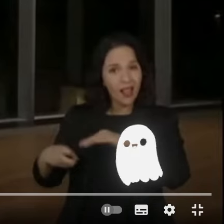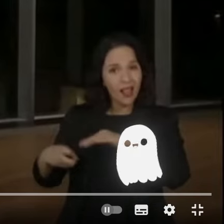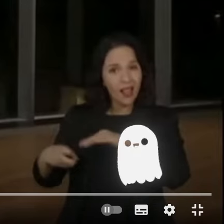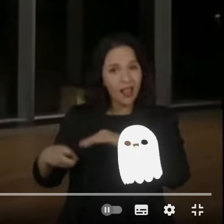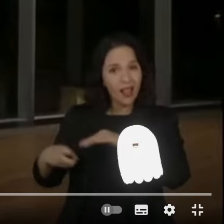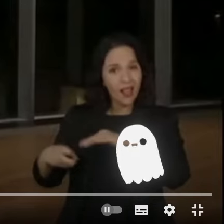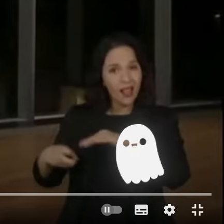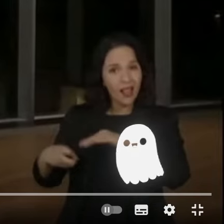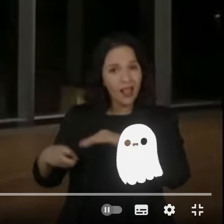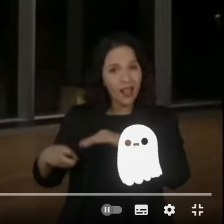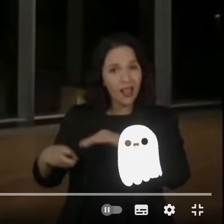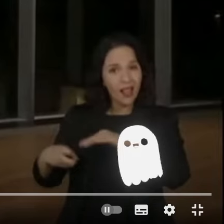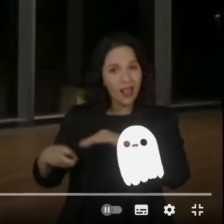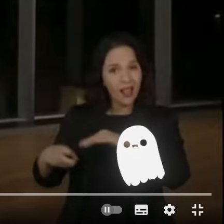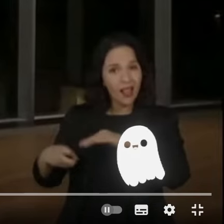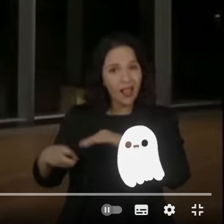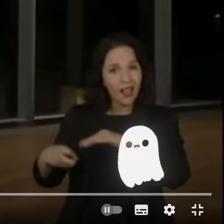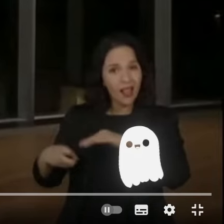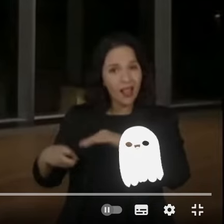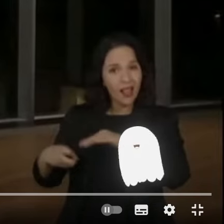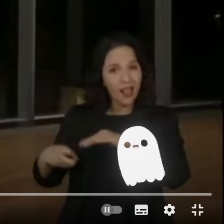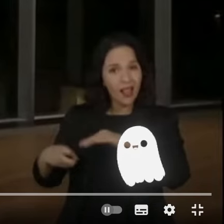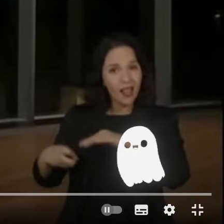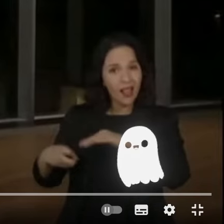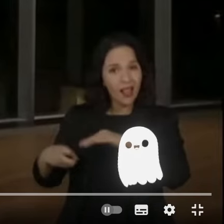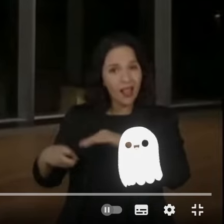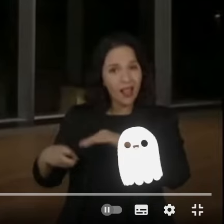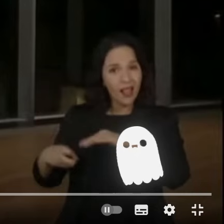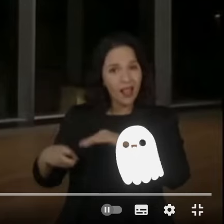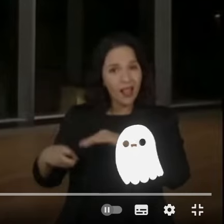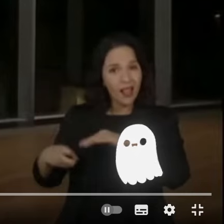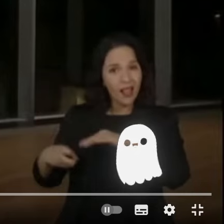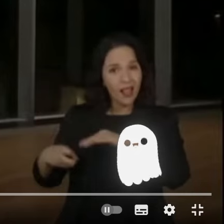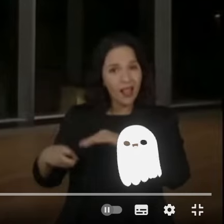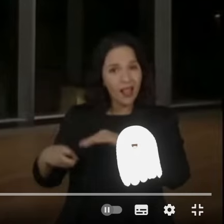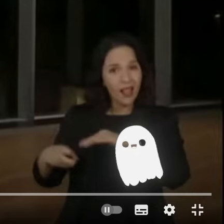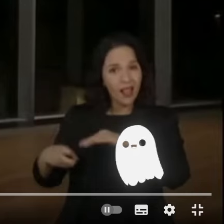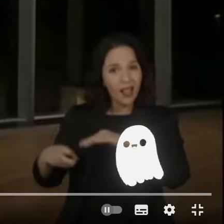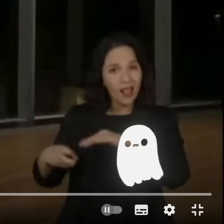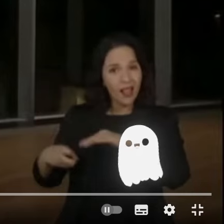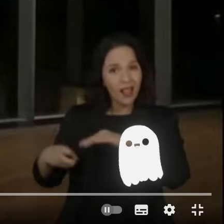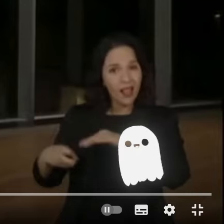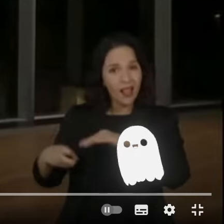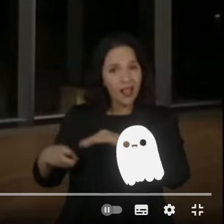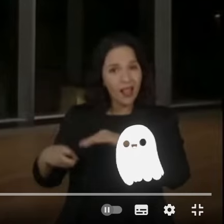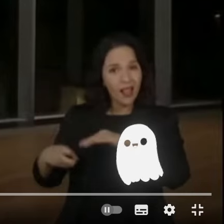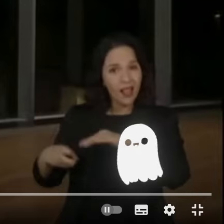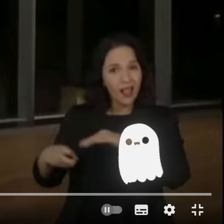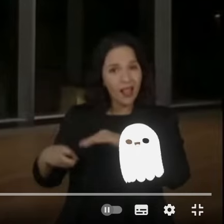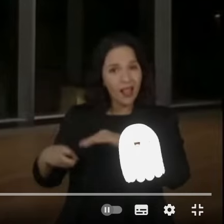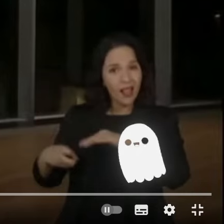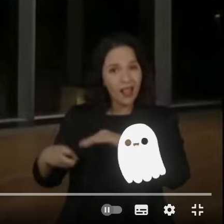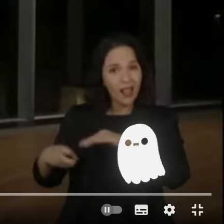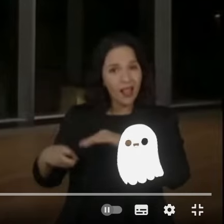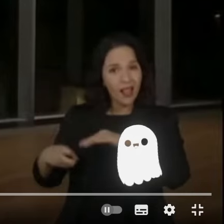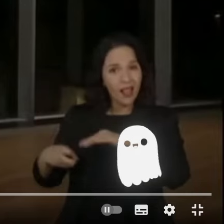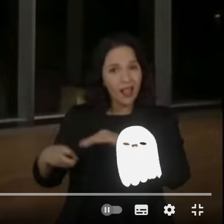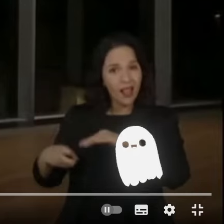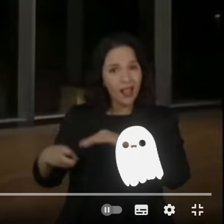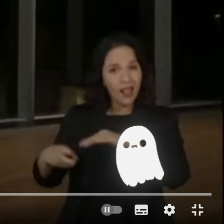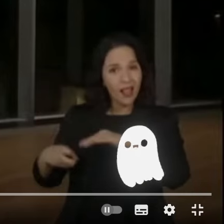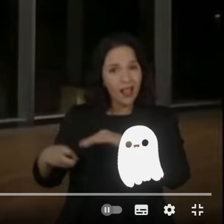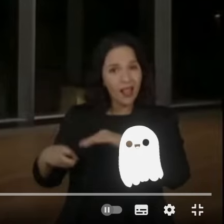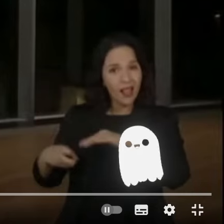Zélia, por exemplo, apoiou. A vó Zélia apoiou, mas foi um negócio, não foi um negócio que parou a família por isso. Foi só um tipo,